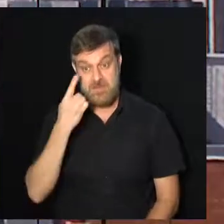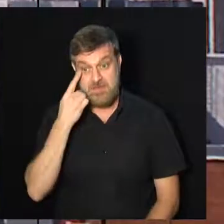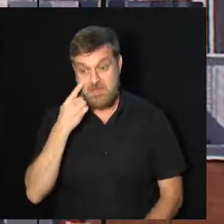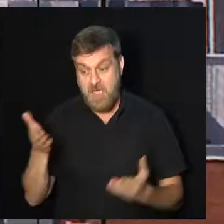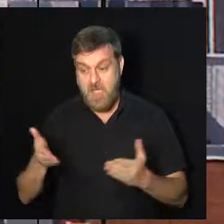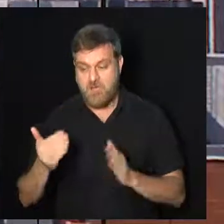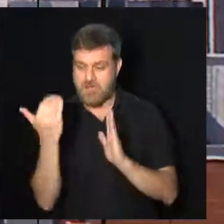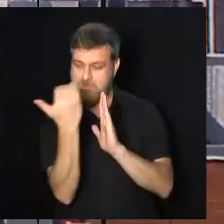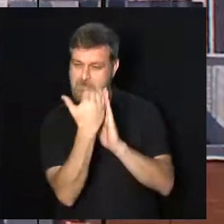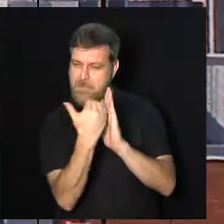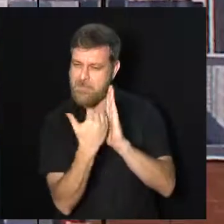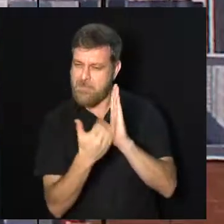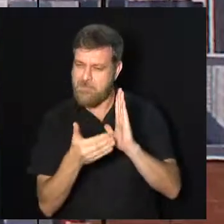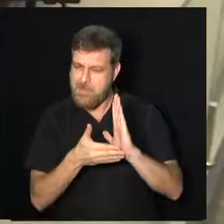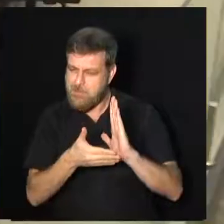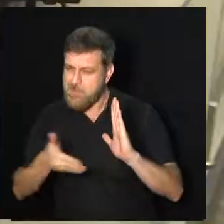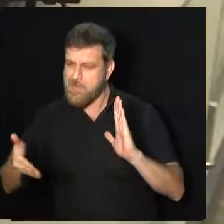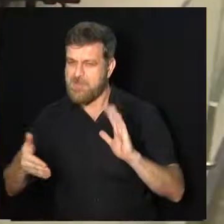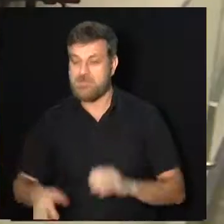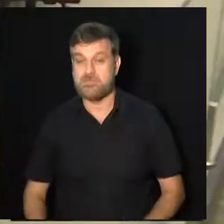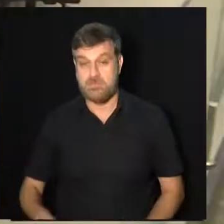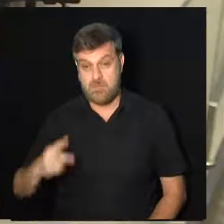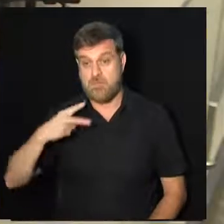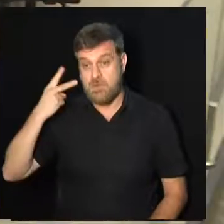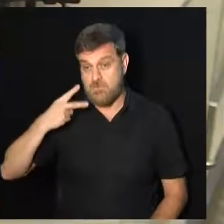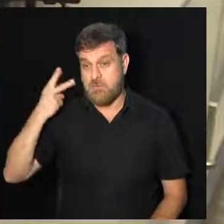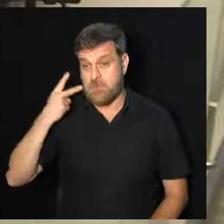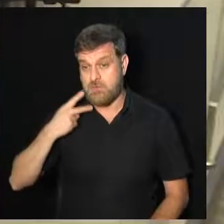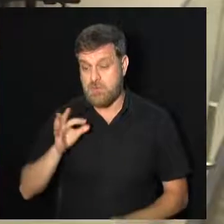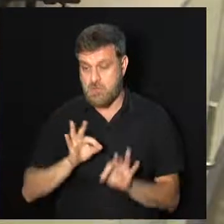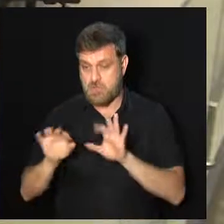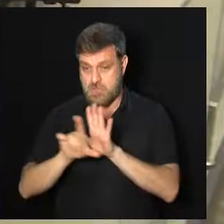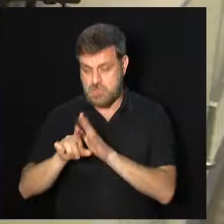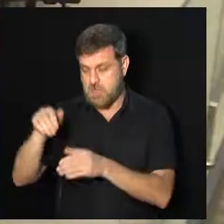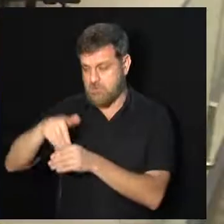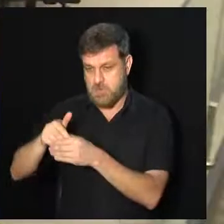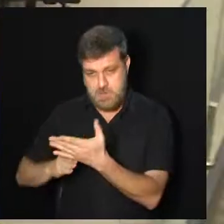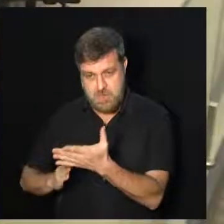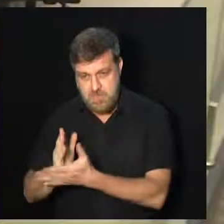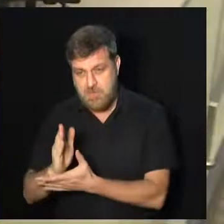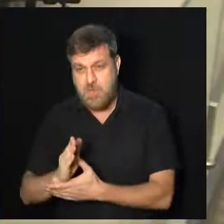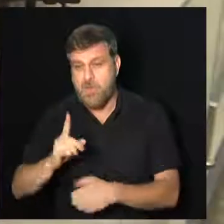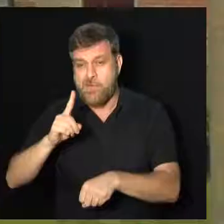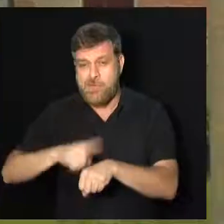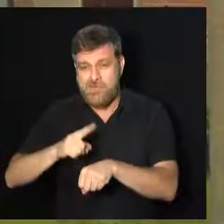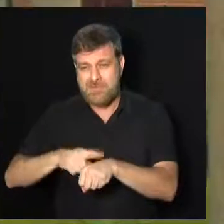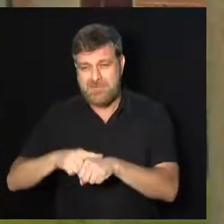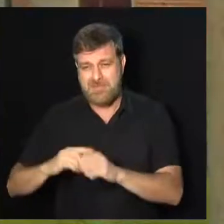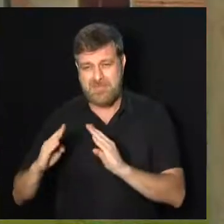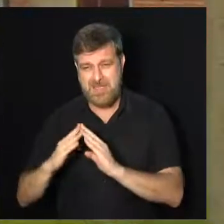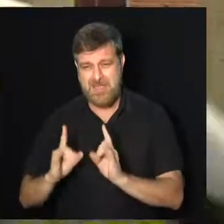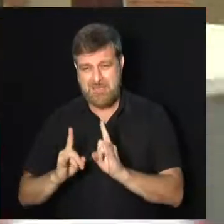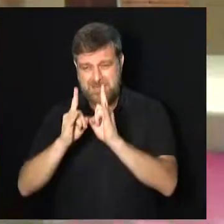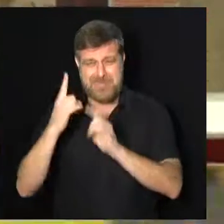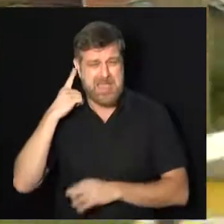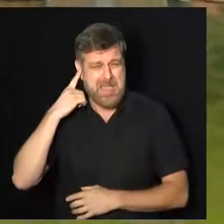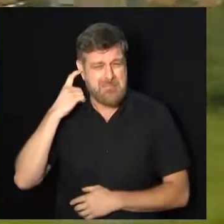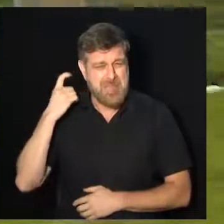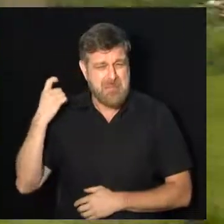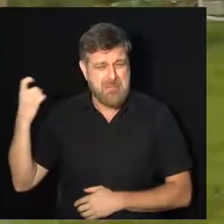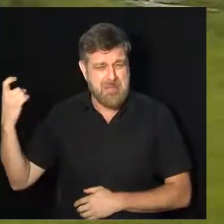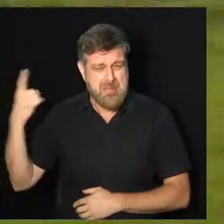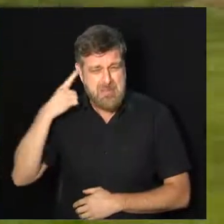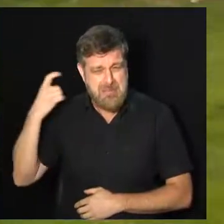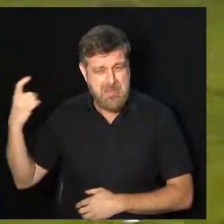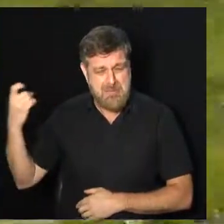Confira agora os destaques de hoje. Vereadores aprovam projeto de lei que reduz o tempo máximo para o silenciamento de alarmes